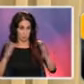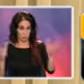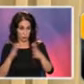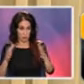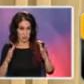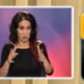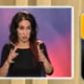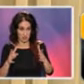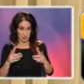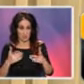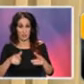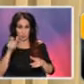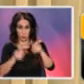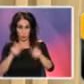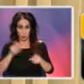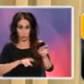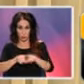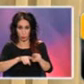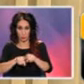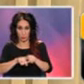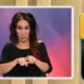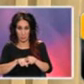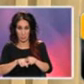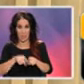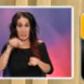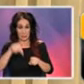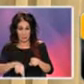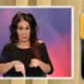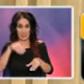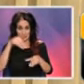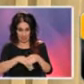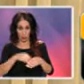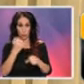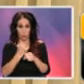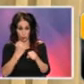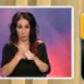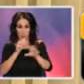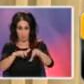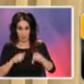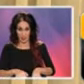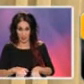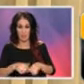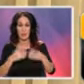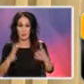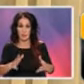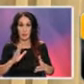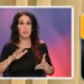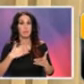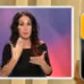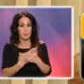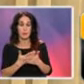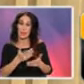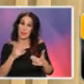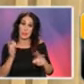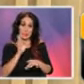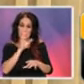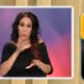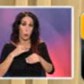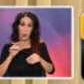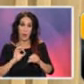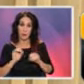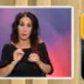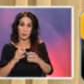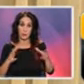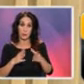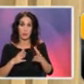absoluta dos deputados em efetividade de funções, implica a sua demissão.